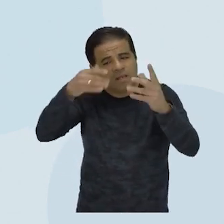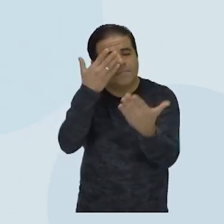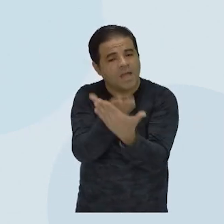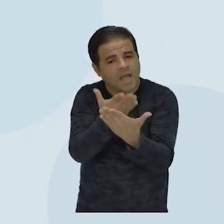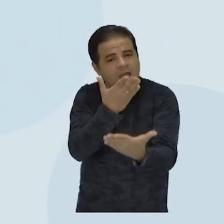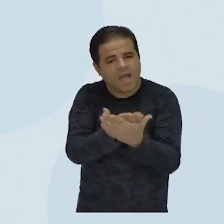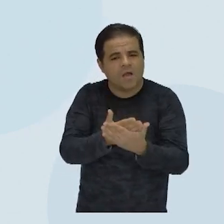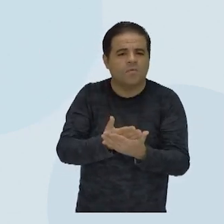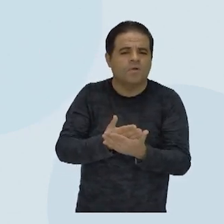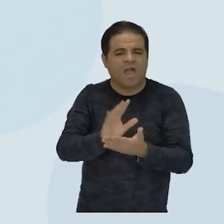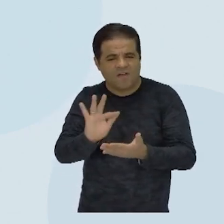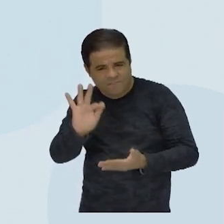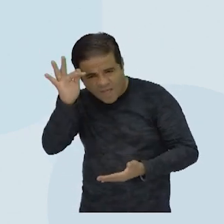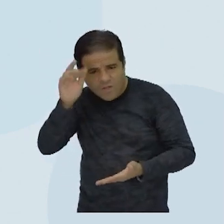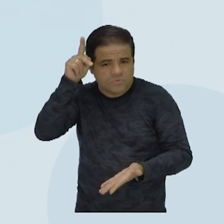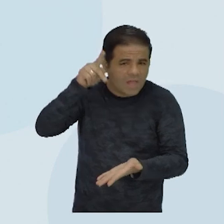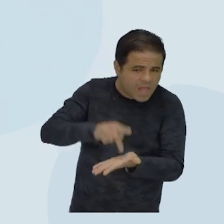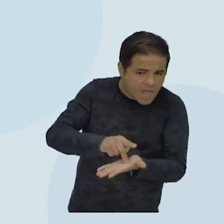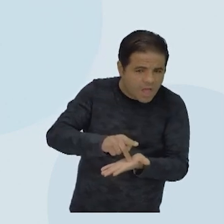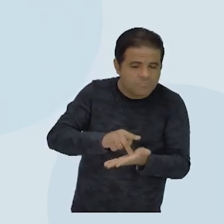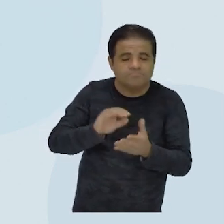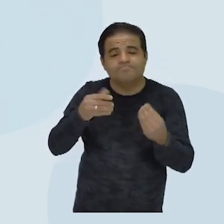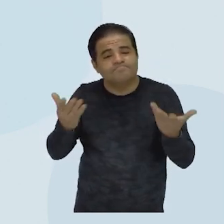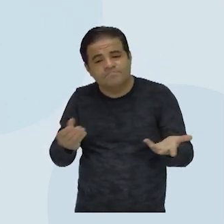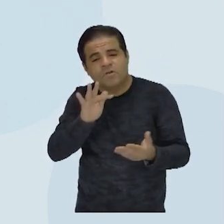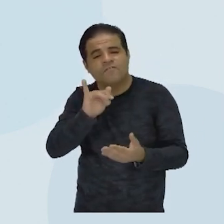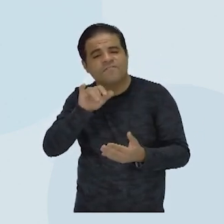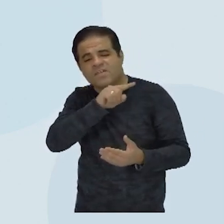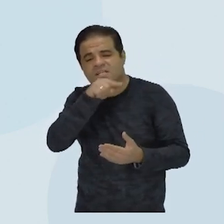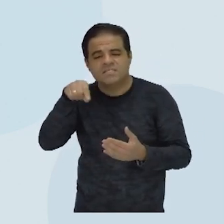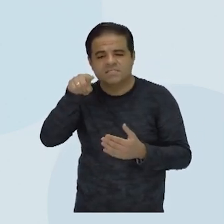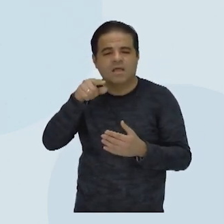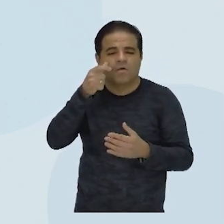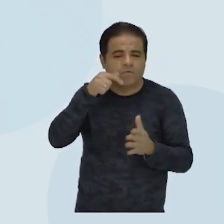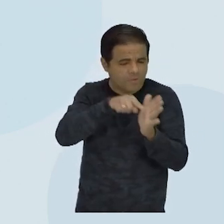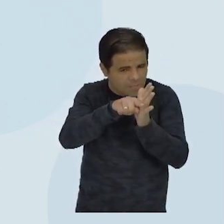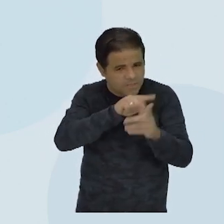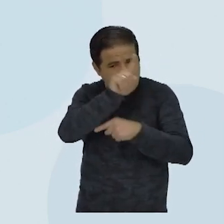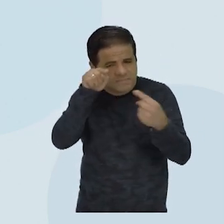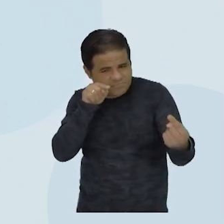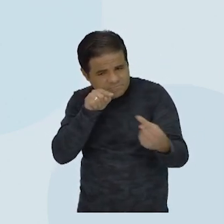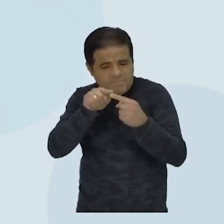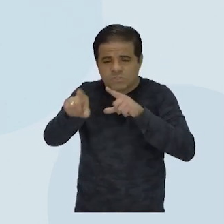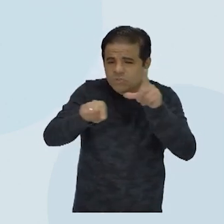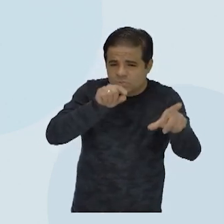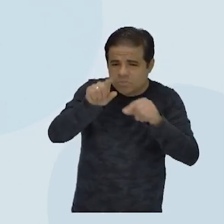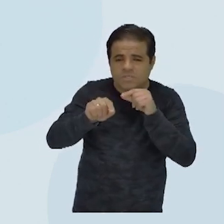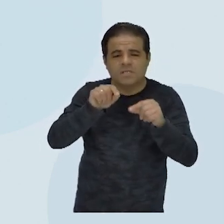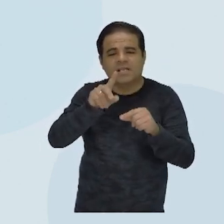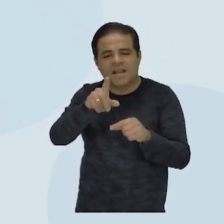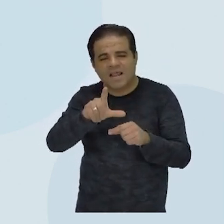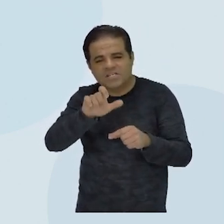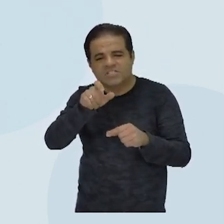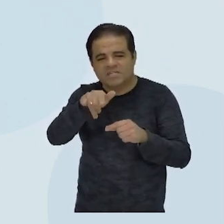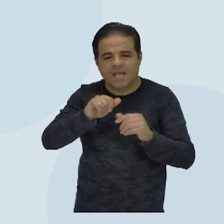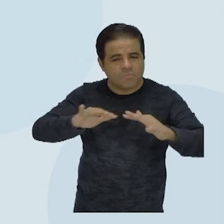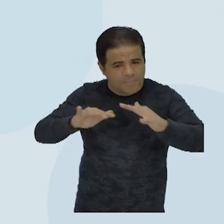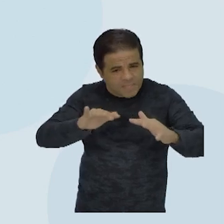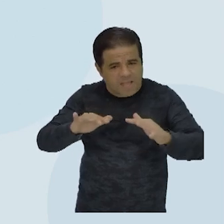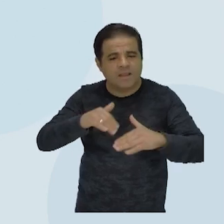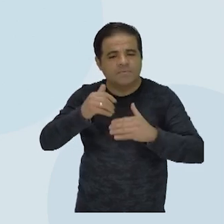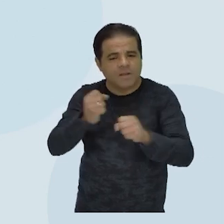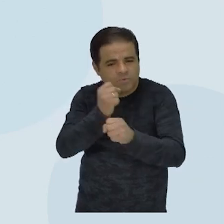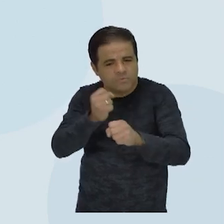real, falso ou ficção? O objetivo da aula, analisar as escolhas lexicais mobilizadoras,